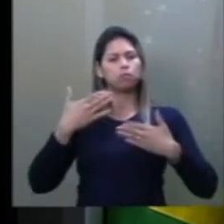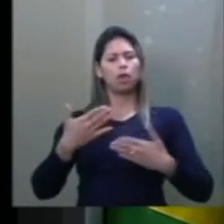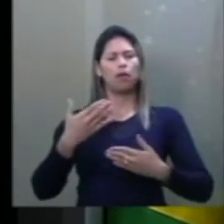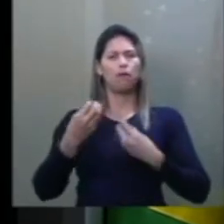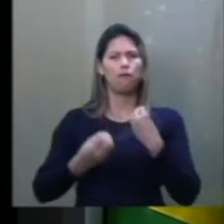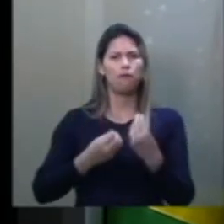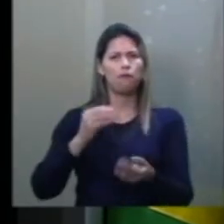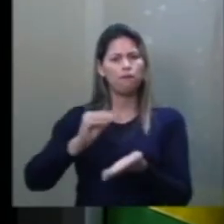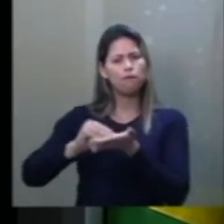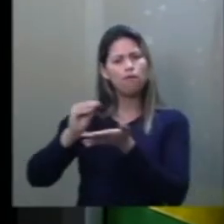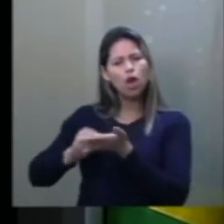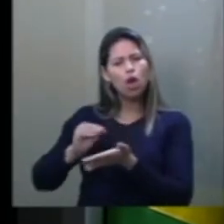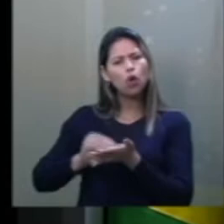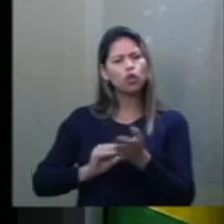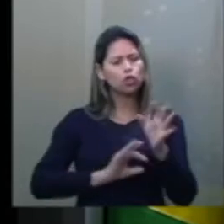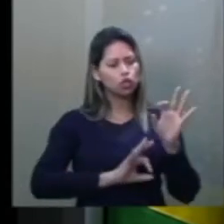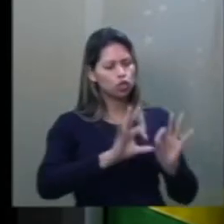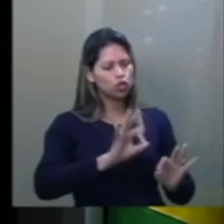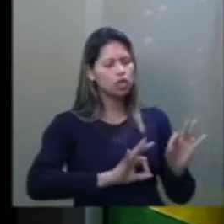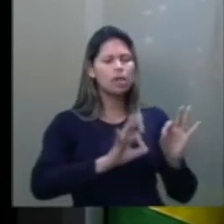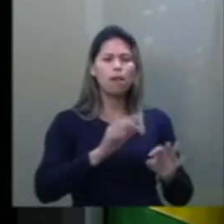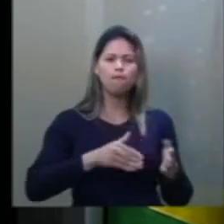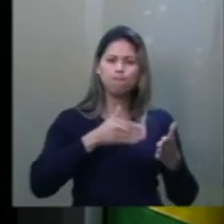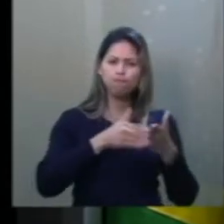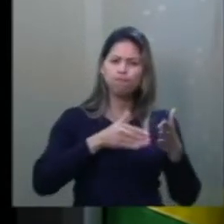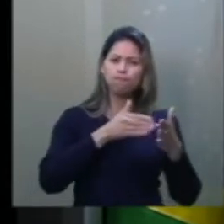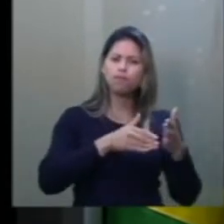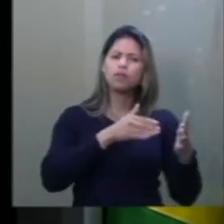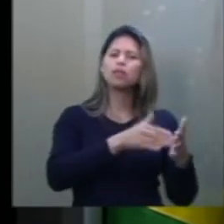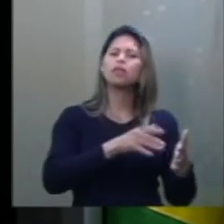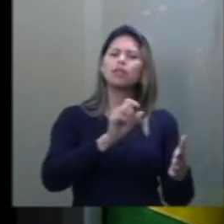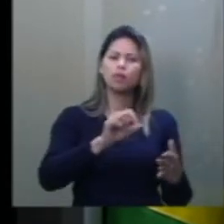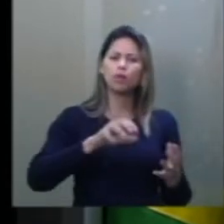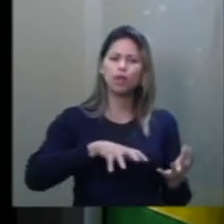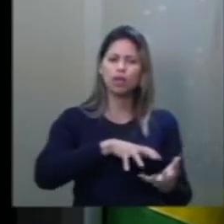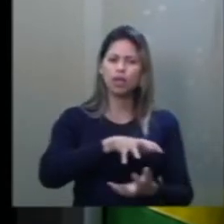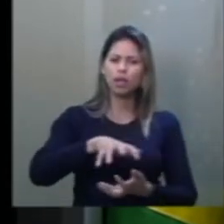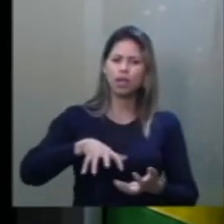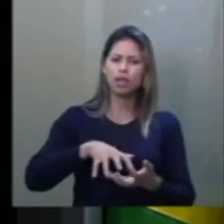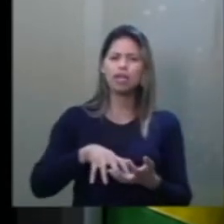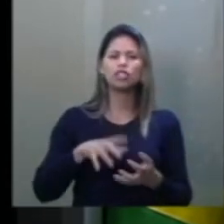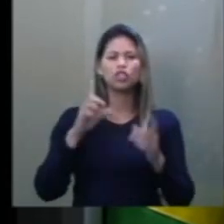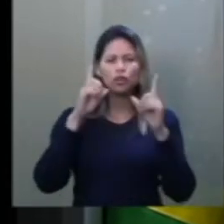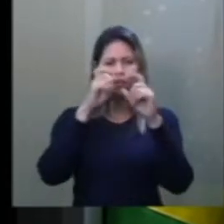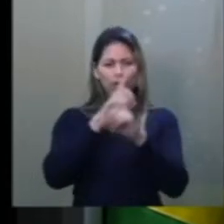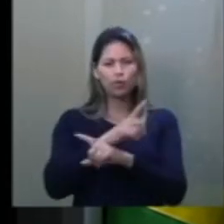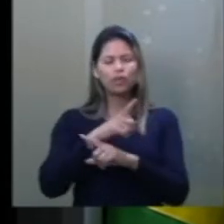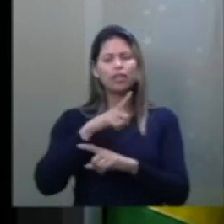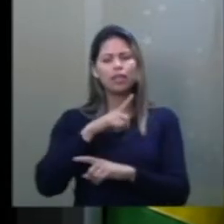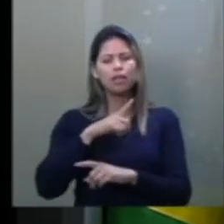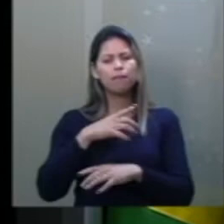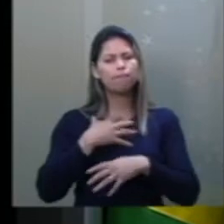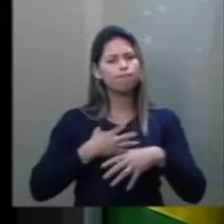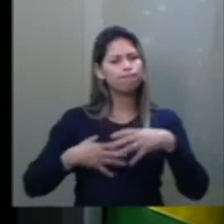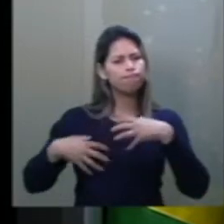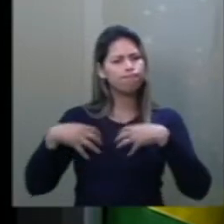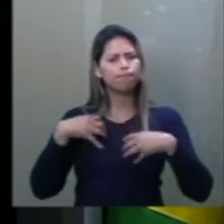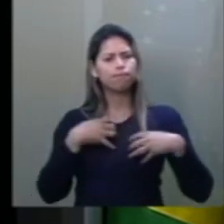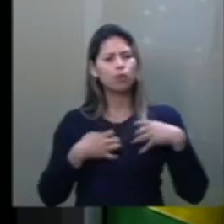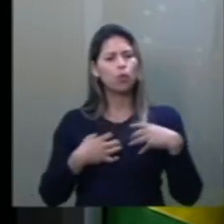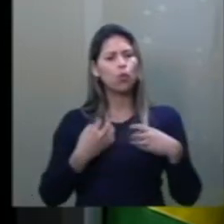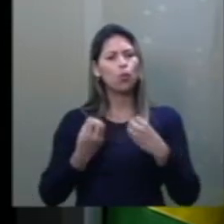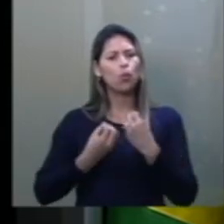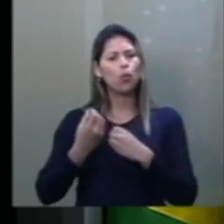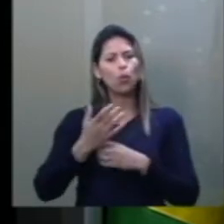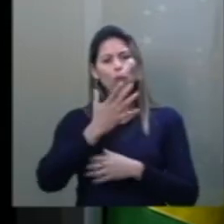de preparo para enfrentar a crise, algumas das ações foram as sucessivas remoções do